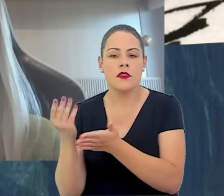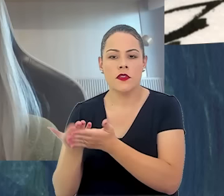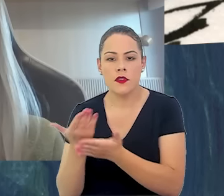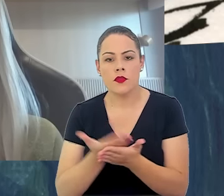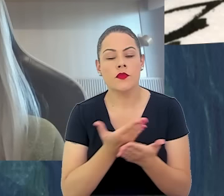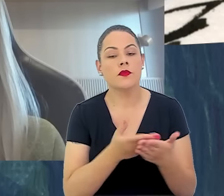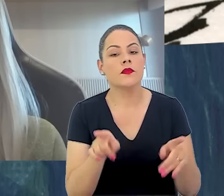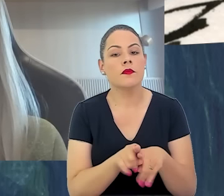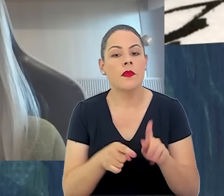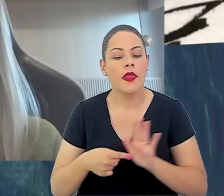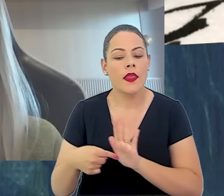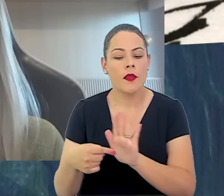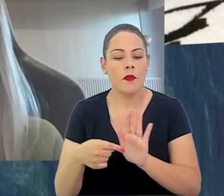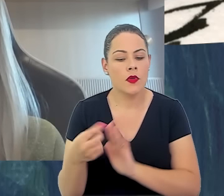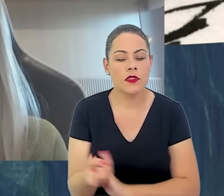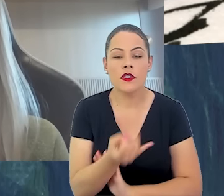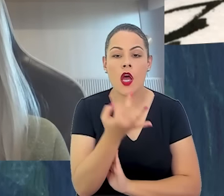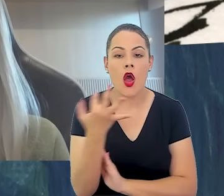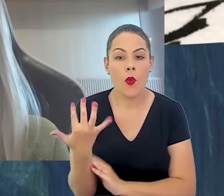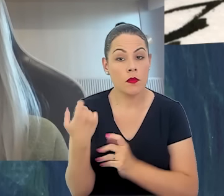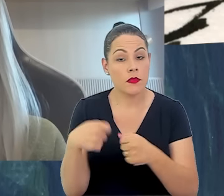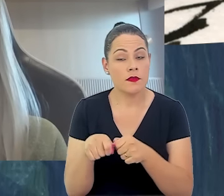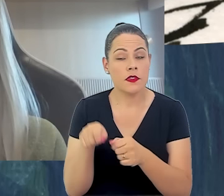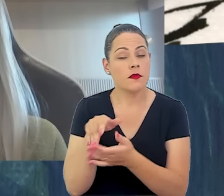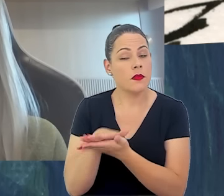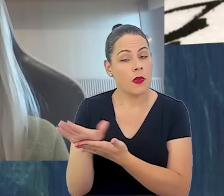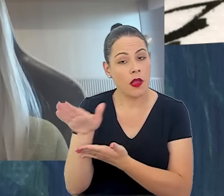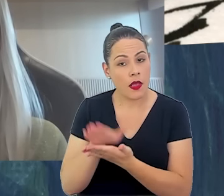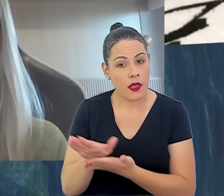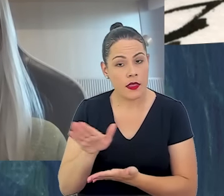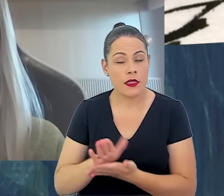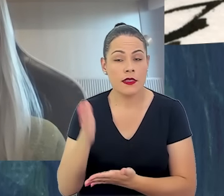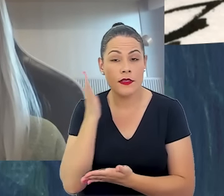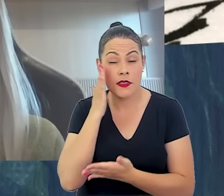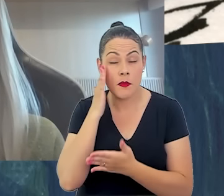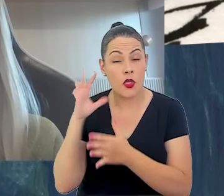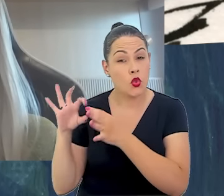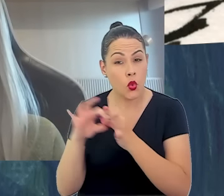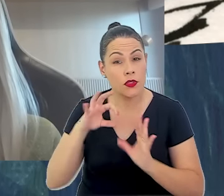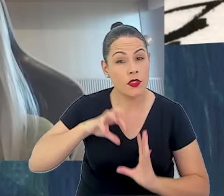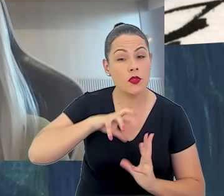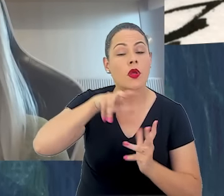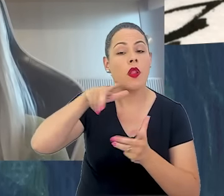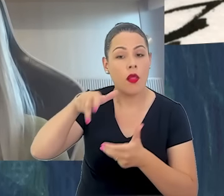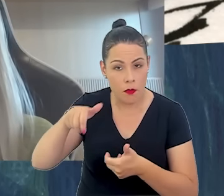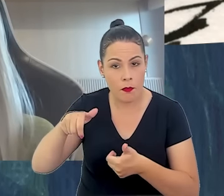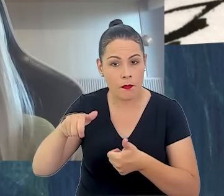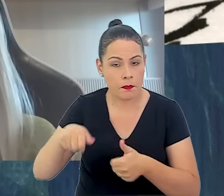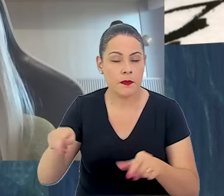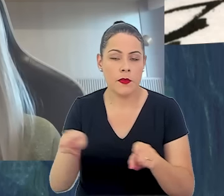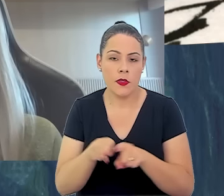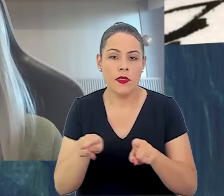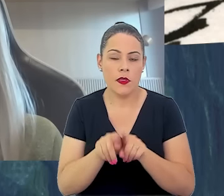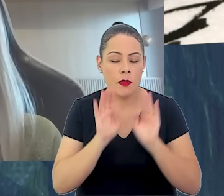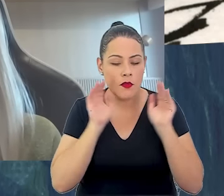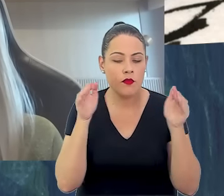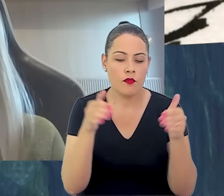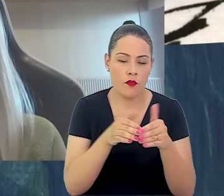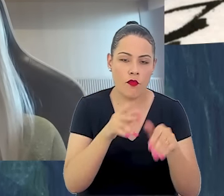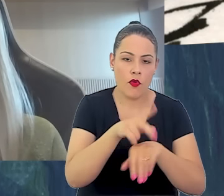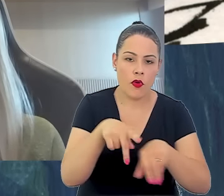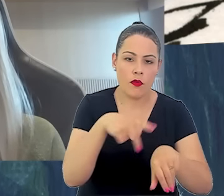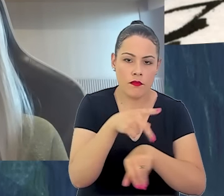que dão uma ideia de quanto se deveria gastar a nível global, e também a